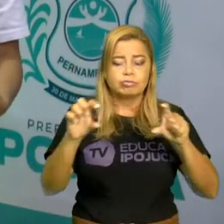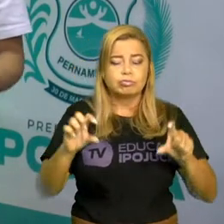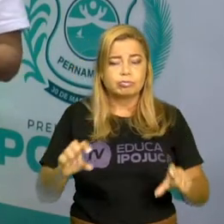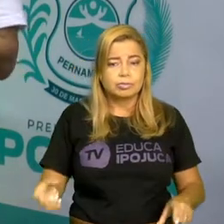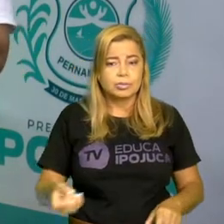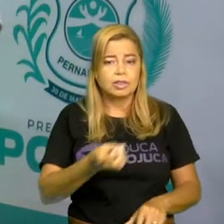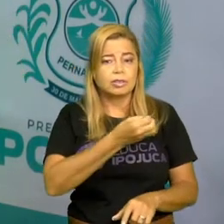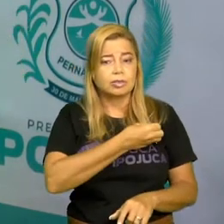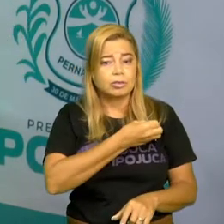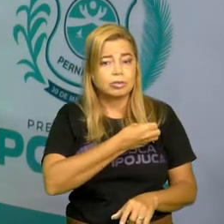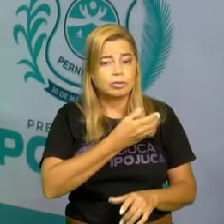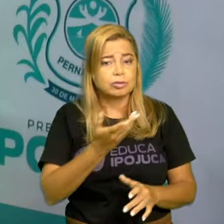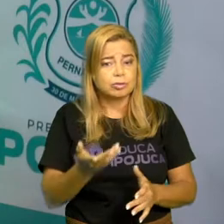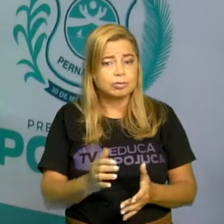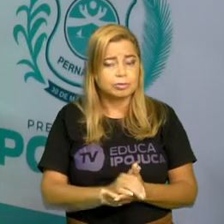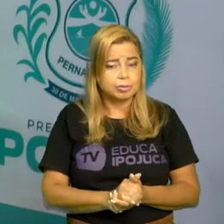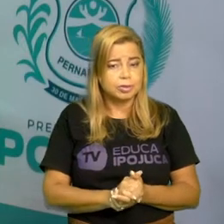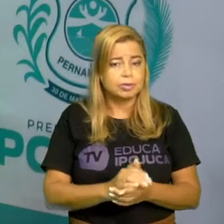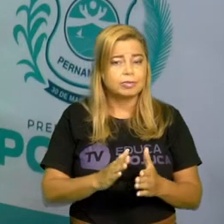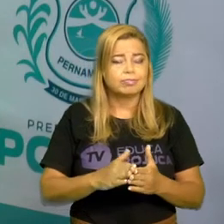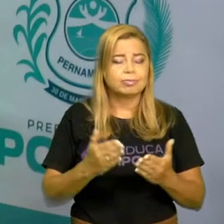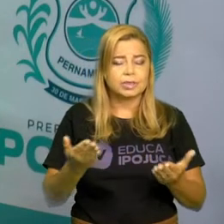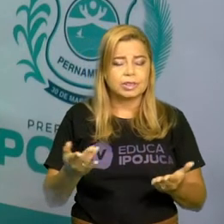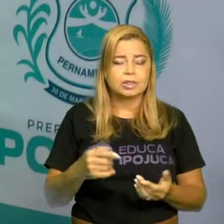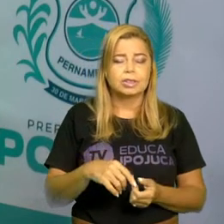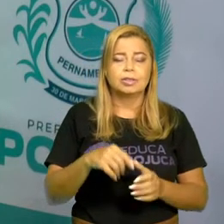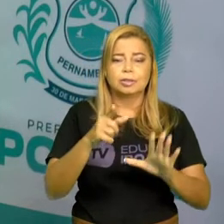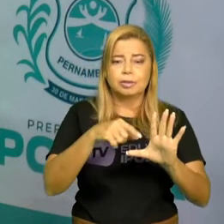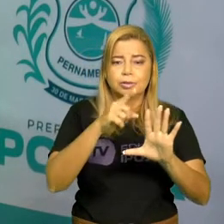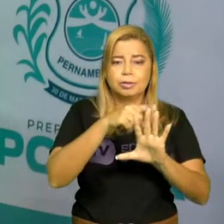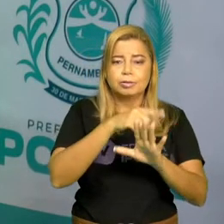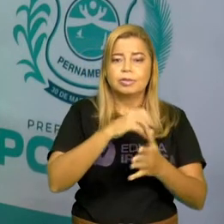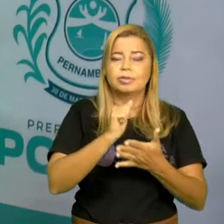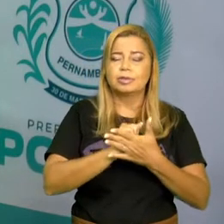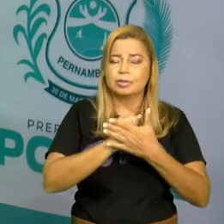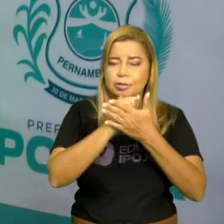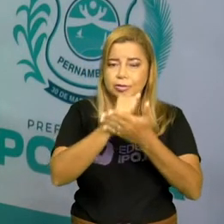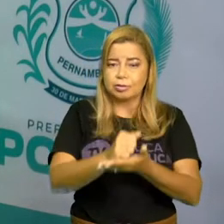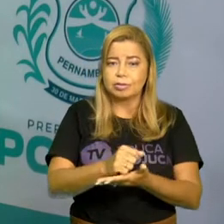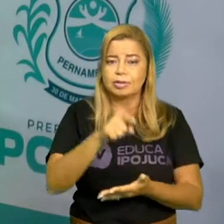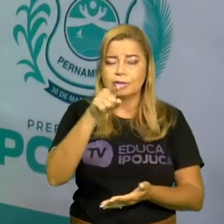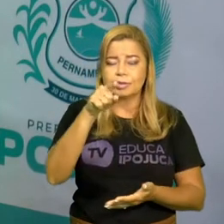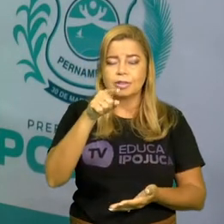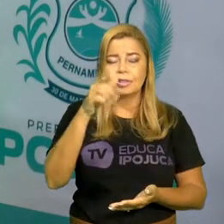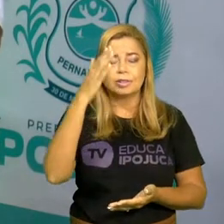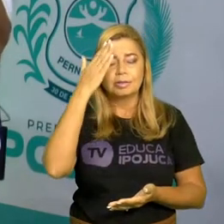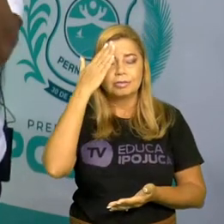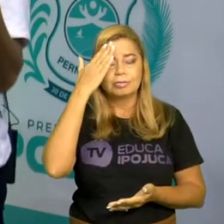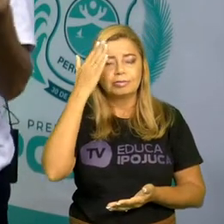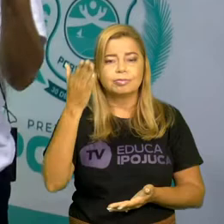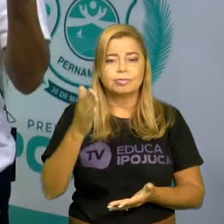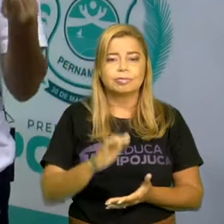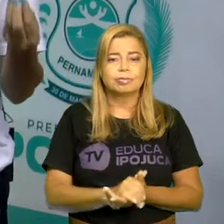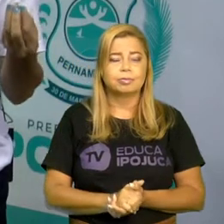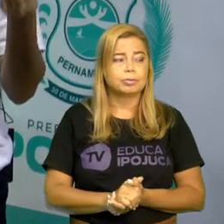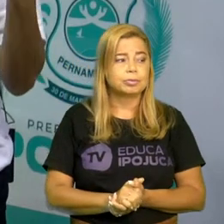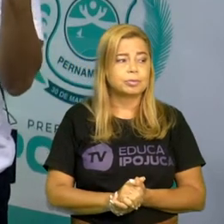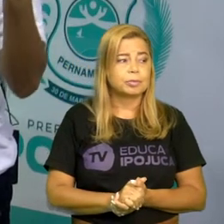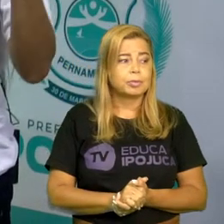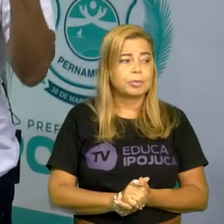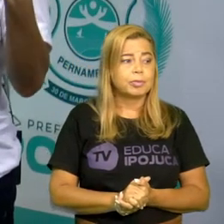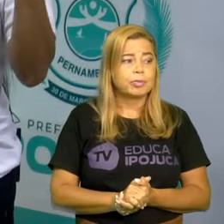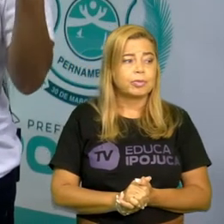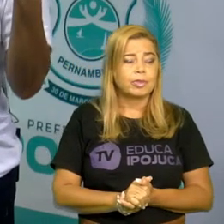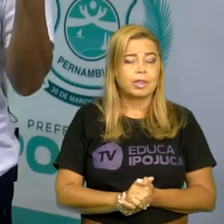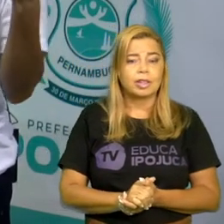contar, essa maneira aqui vai lhe ajudar bastante a entender. Outra forma de a